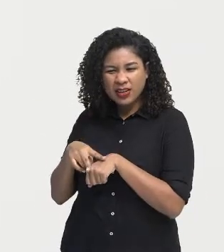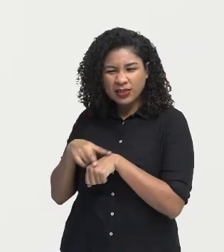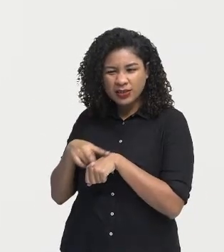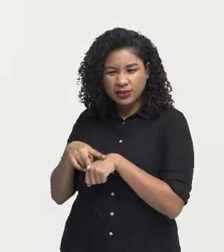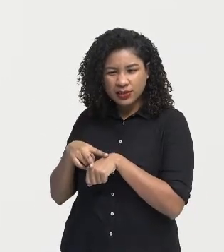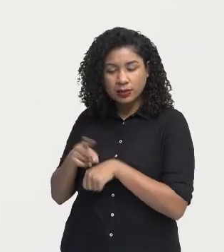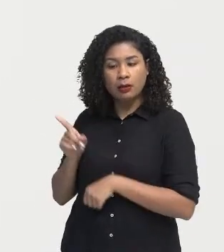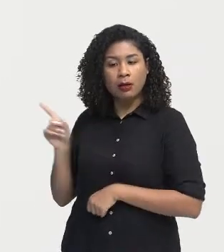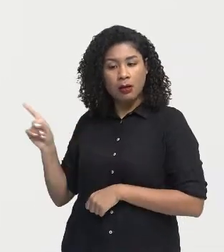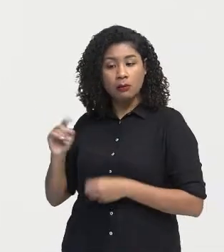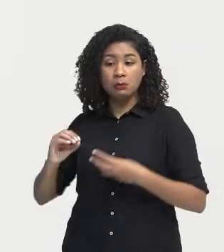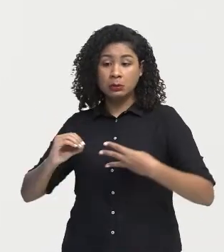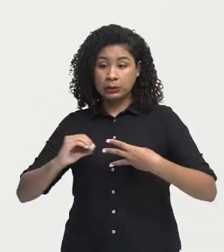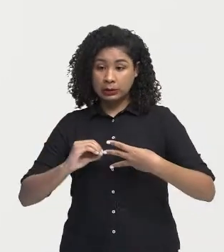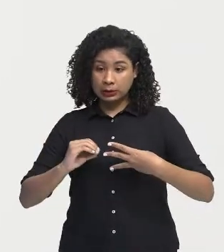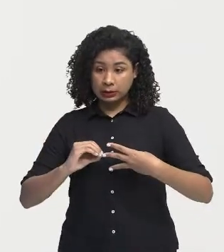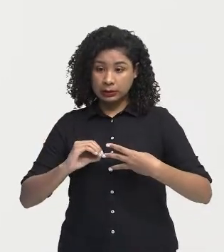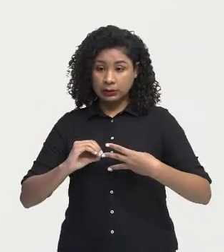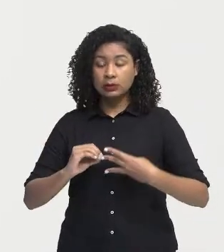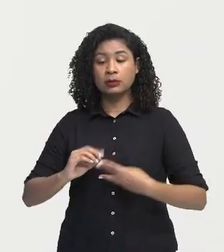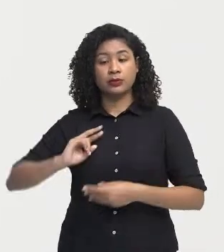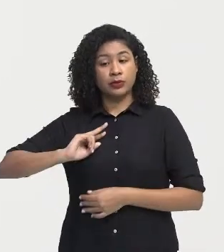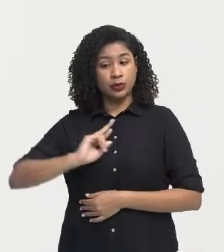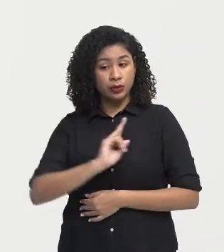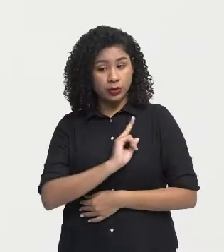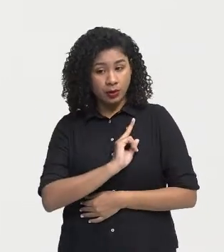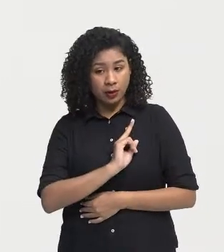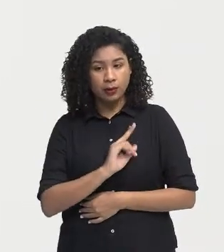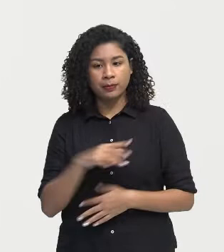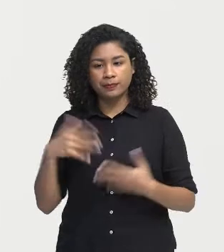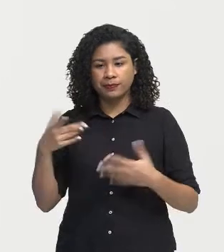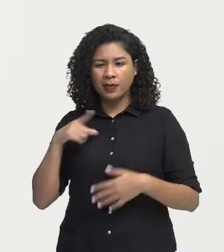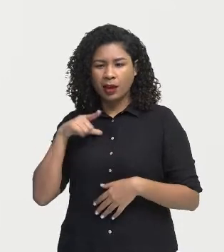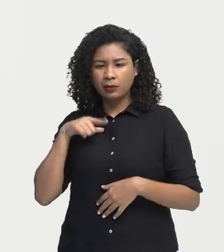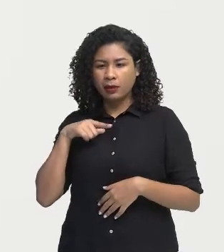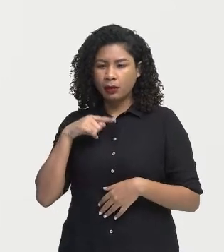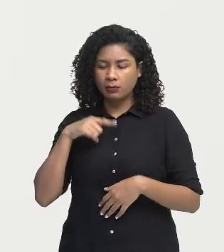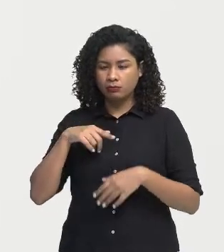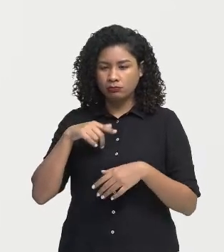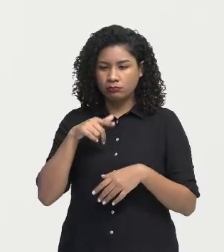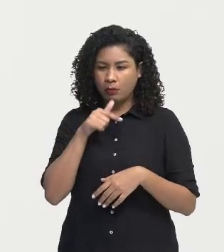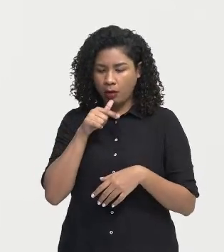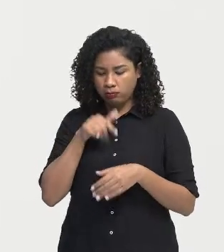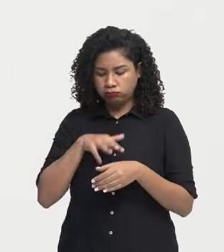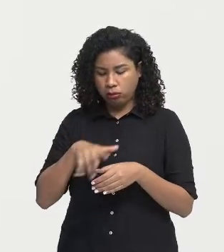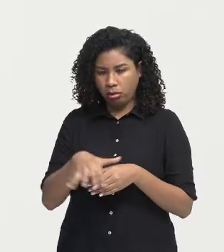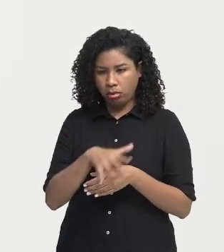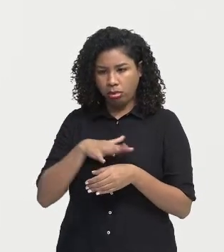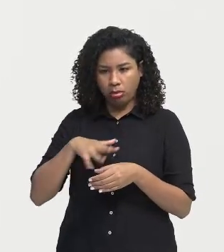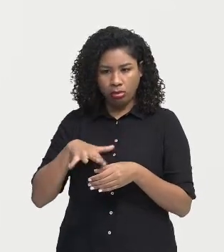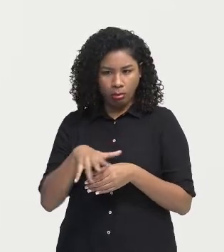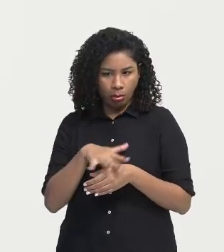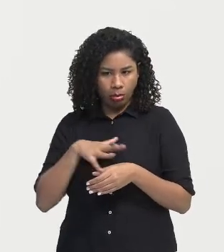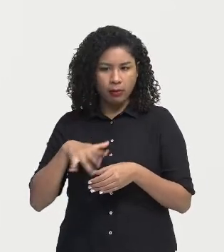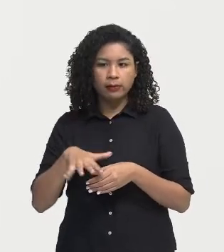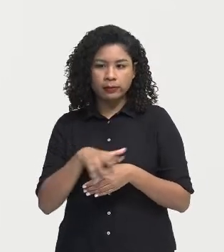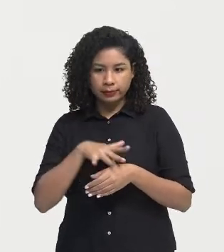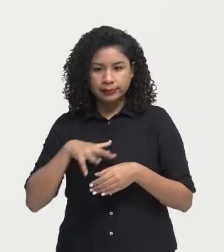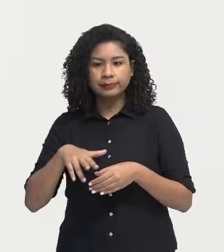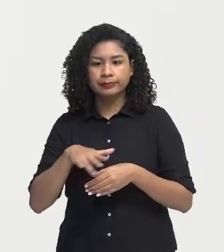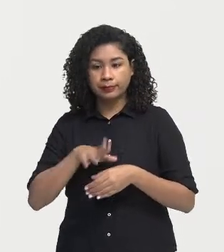célula vegetal, ela tem essa região que é viscosa e transparente, semitransparente. Ela é chamada